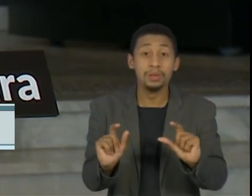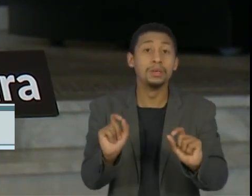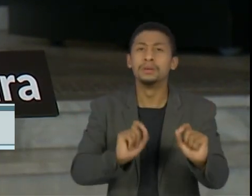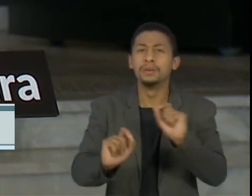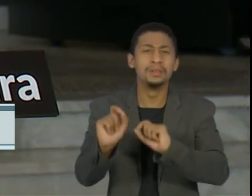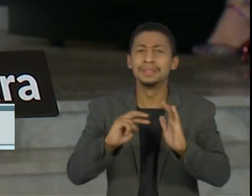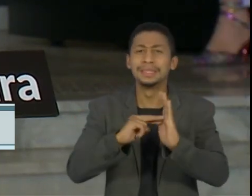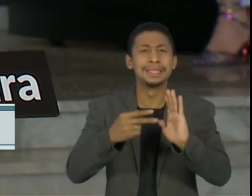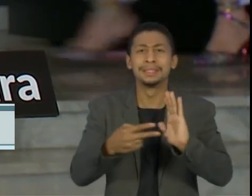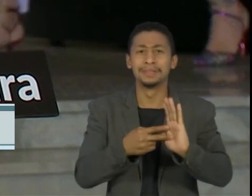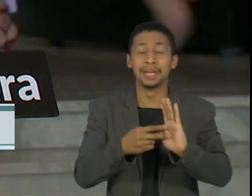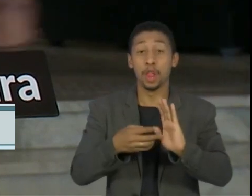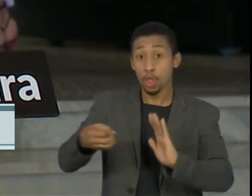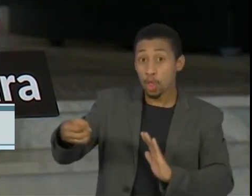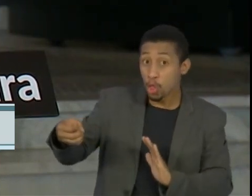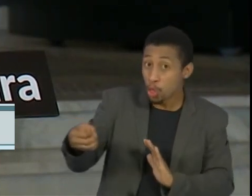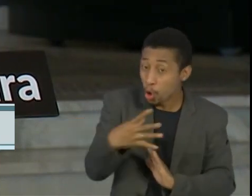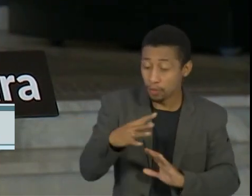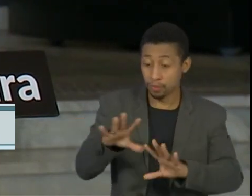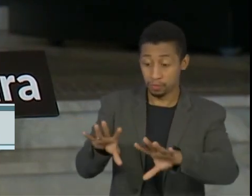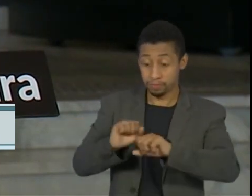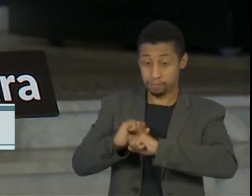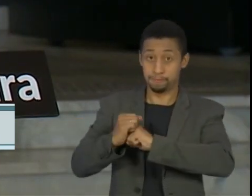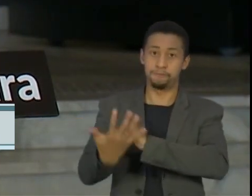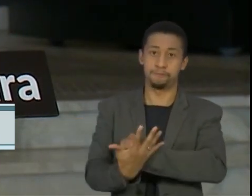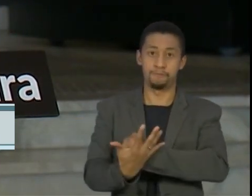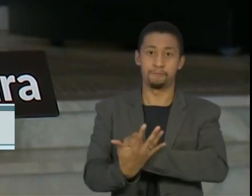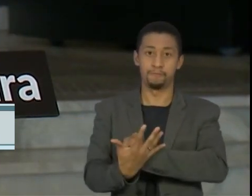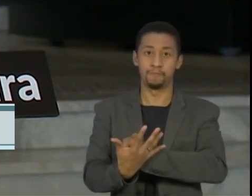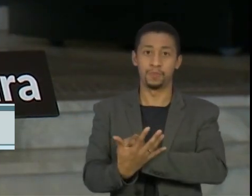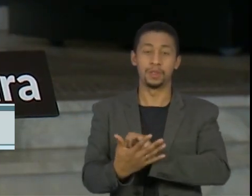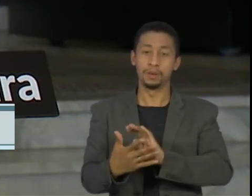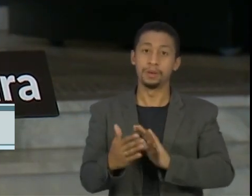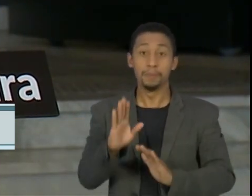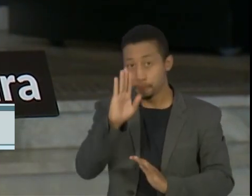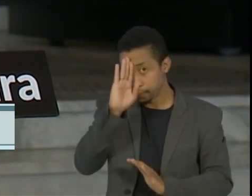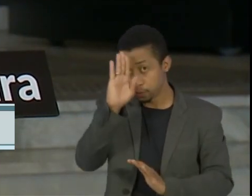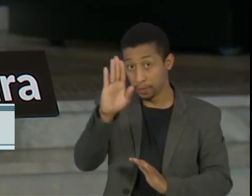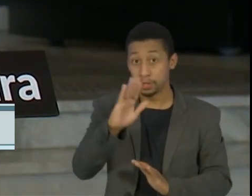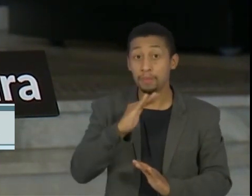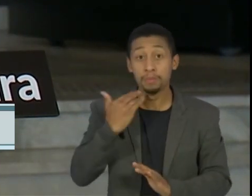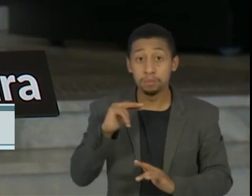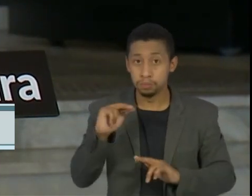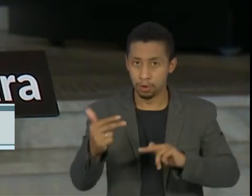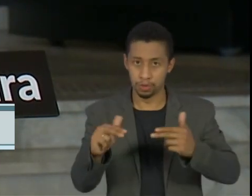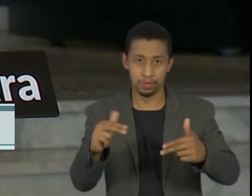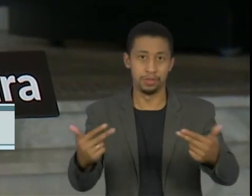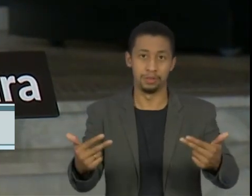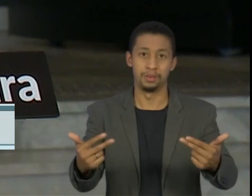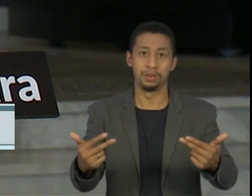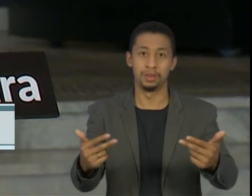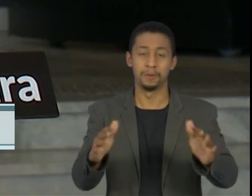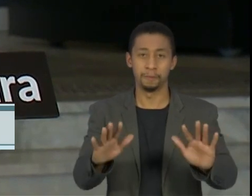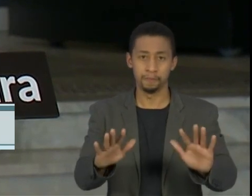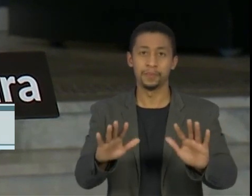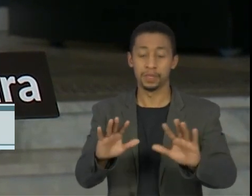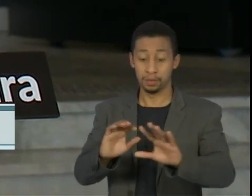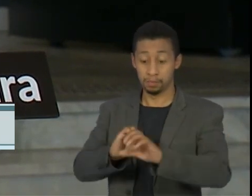de novos casos, né? Principalmente em relação aos óbitos. Quando a gente fala em